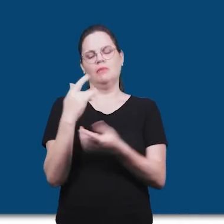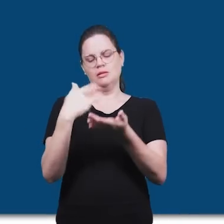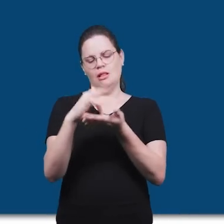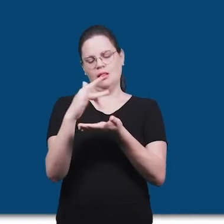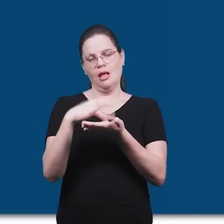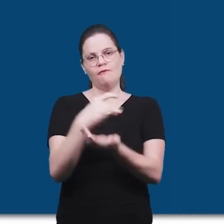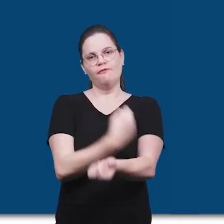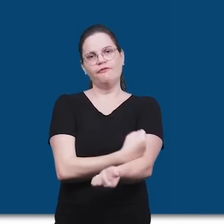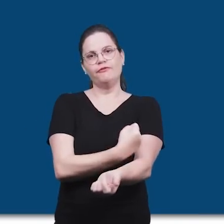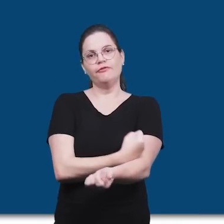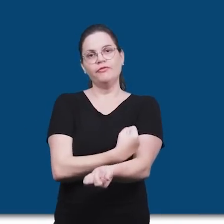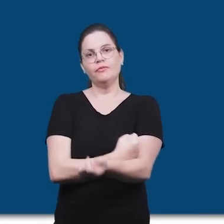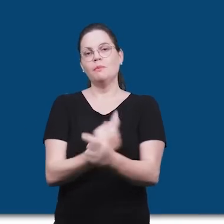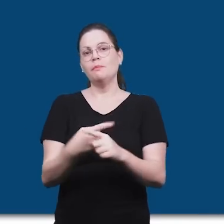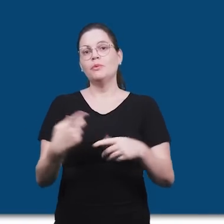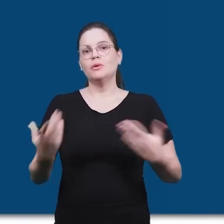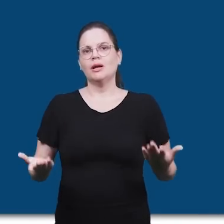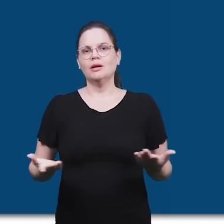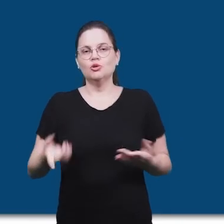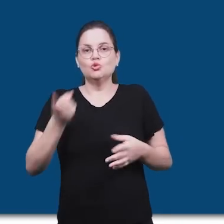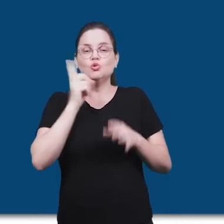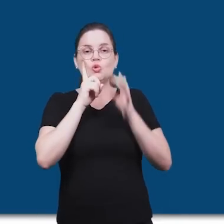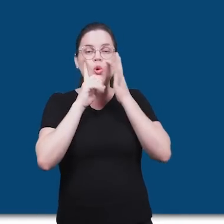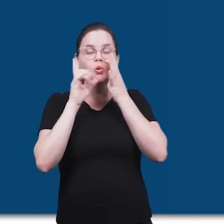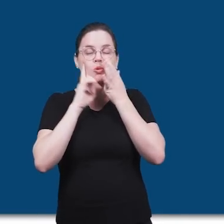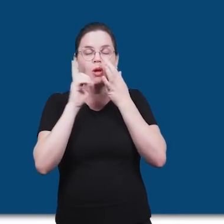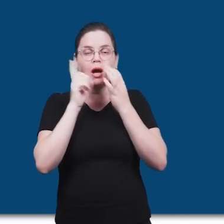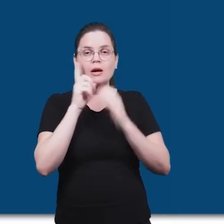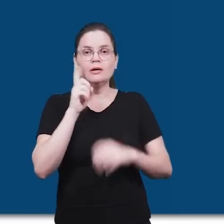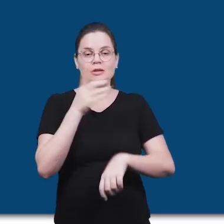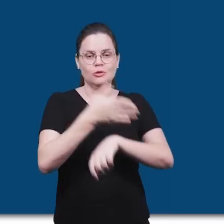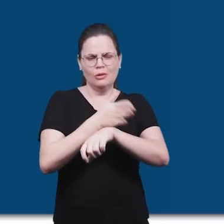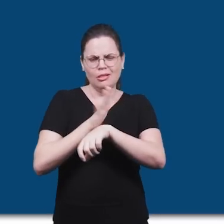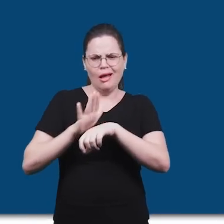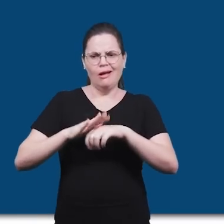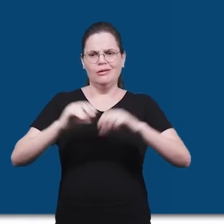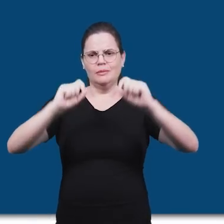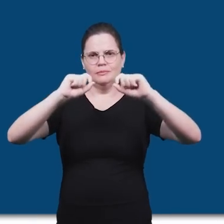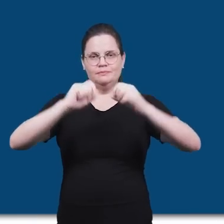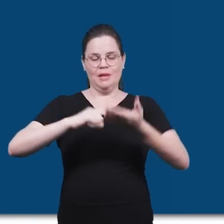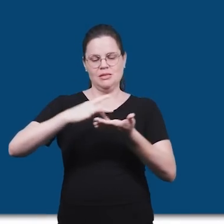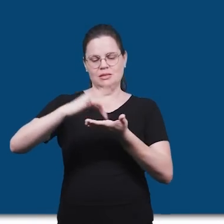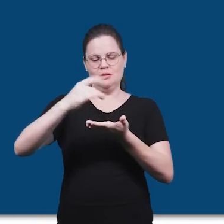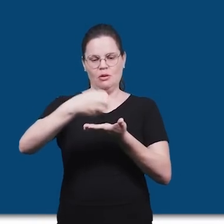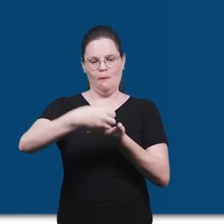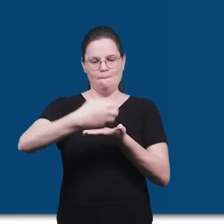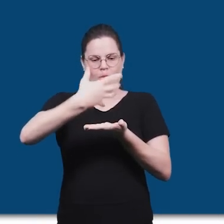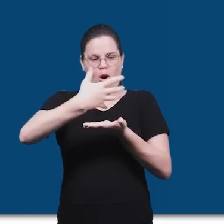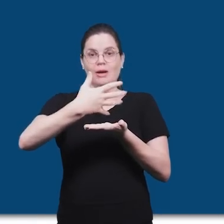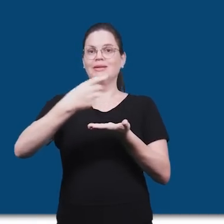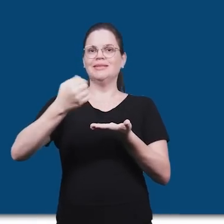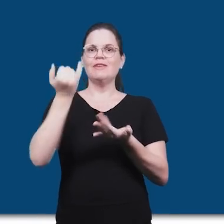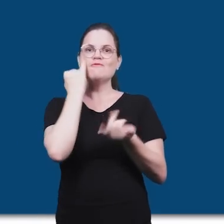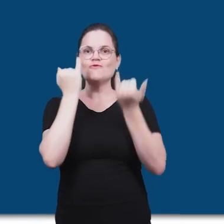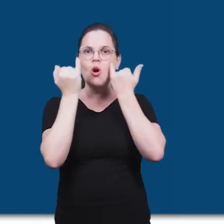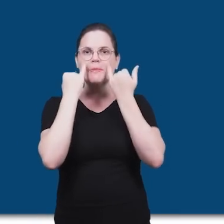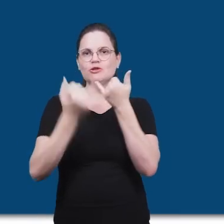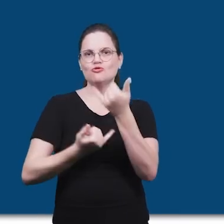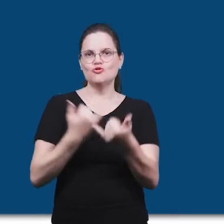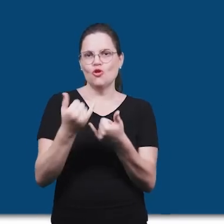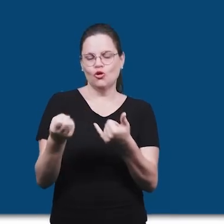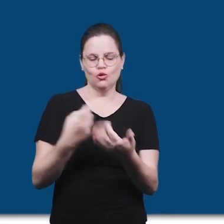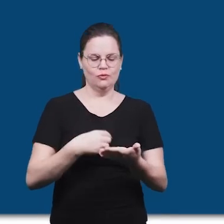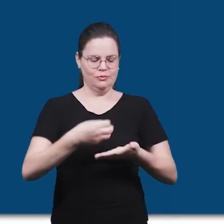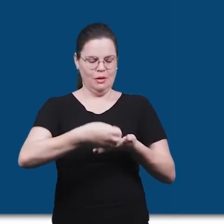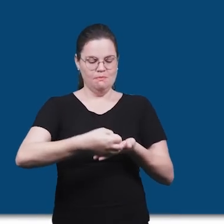vicia? Porque a todo tempo recebe uma notificação de um jogo novo, uma mensagem do